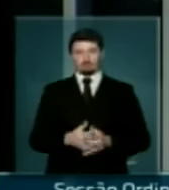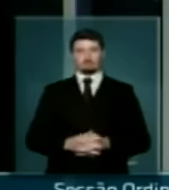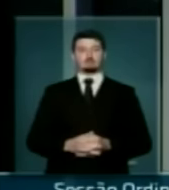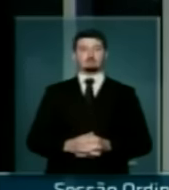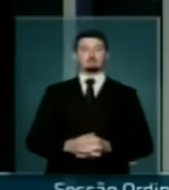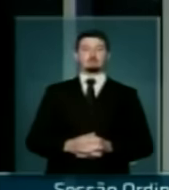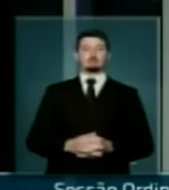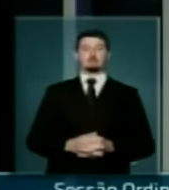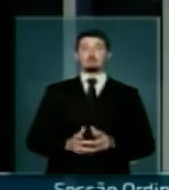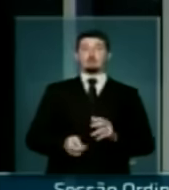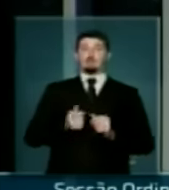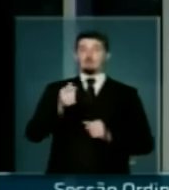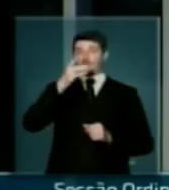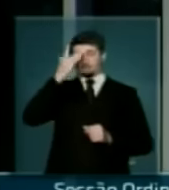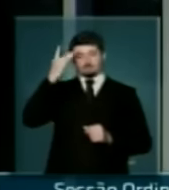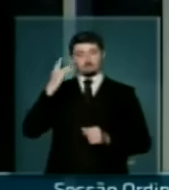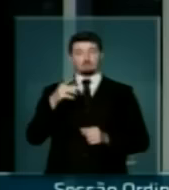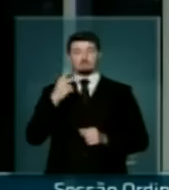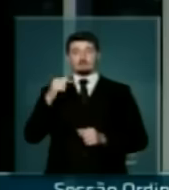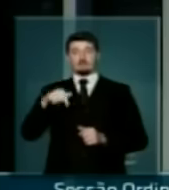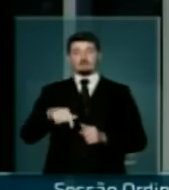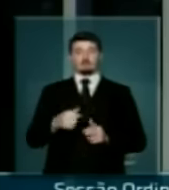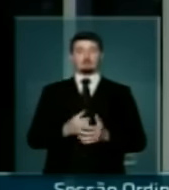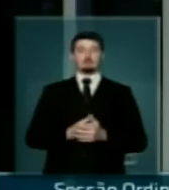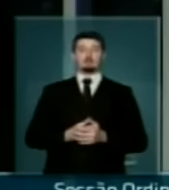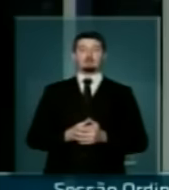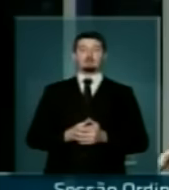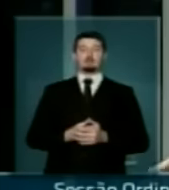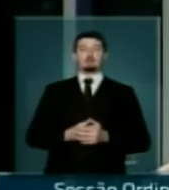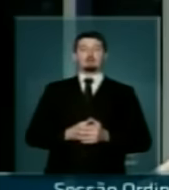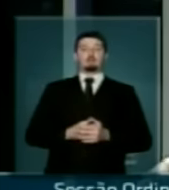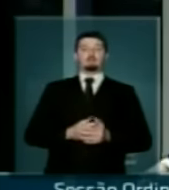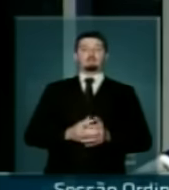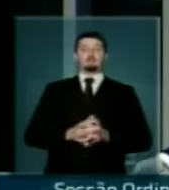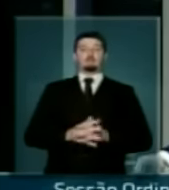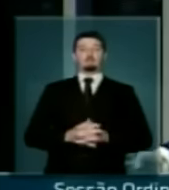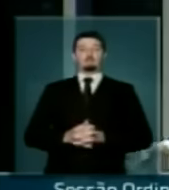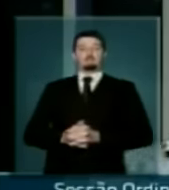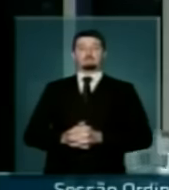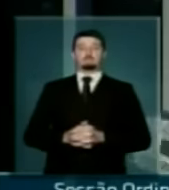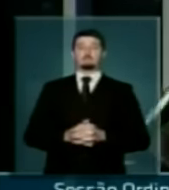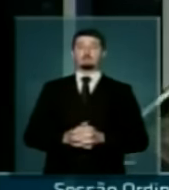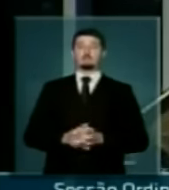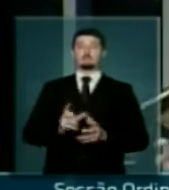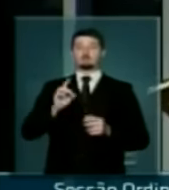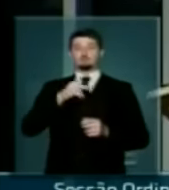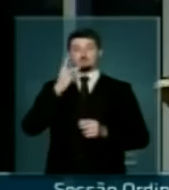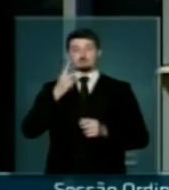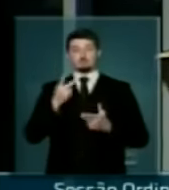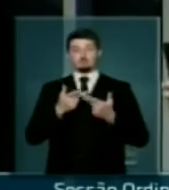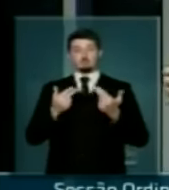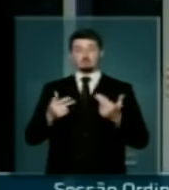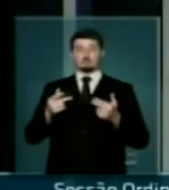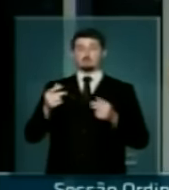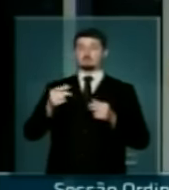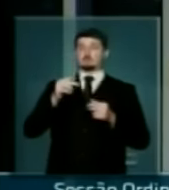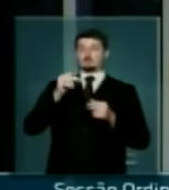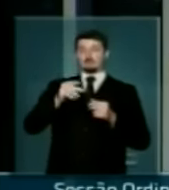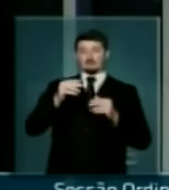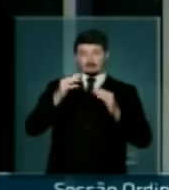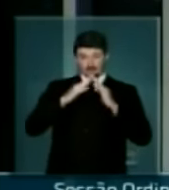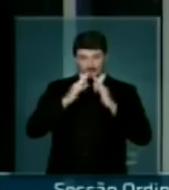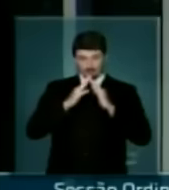que são poucas as vezes que isso acontece nessa casa com tanta liberdade. E só deixar aqui uma palavra ao público que me assiste em casa.